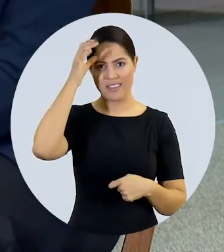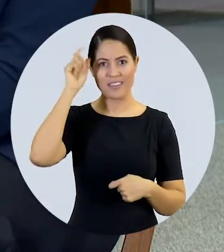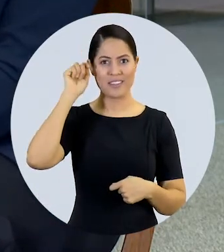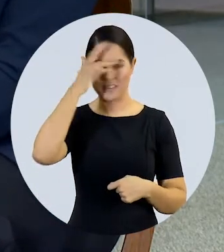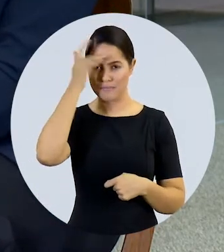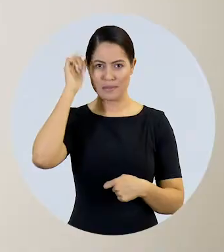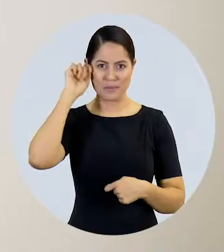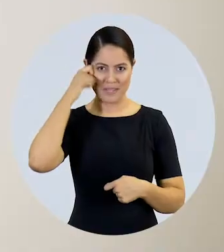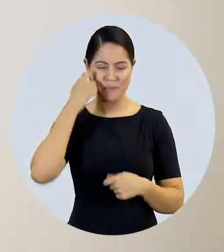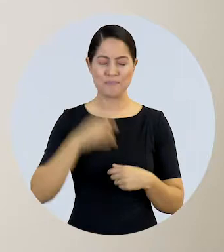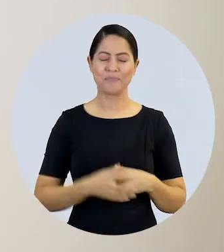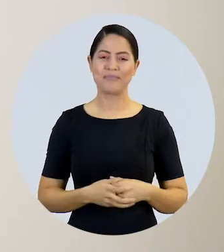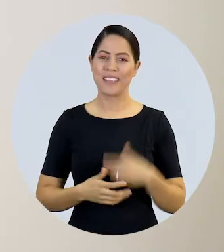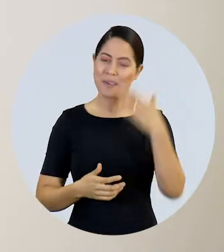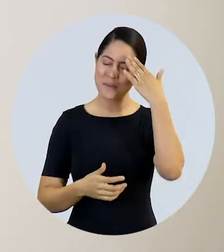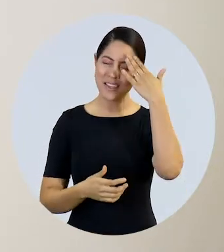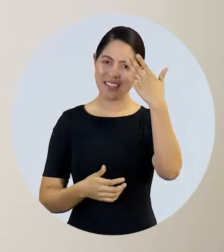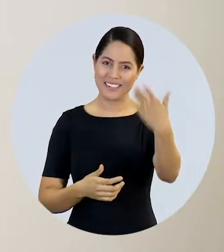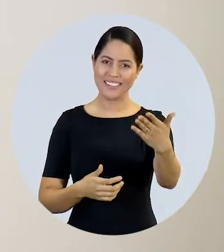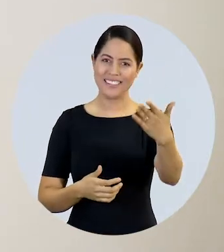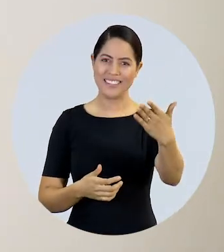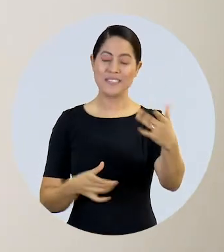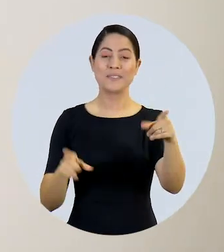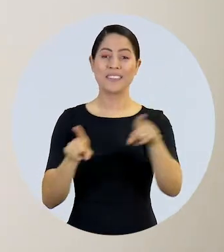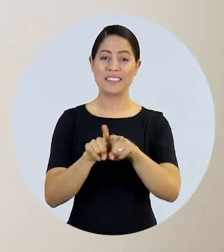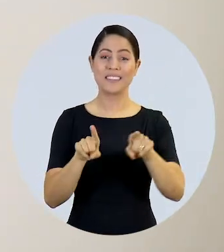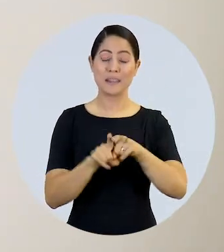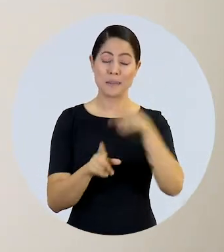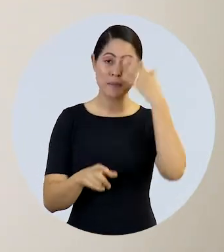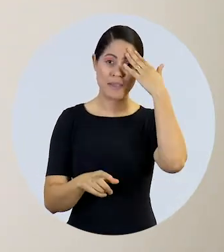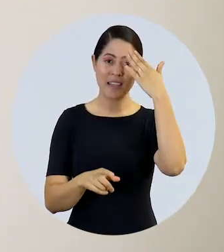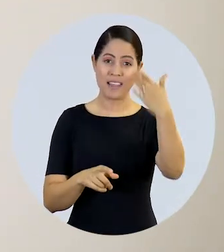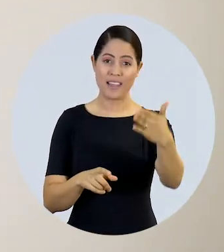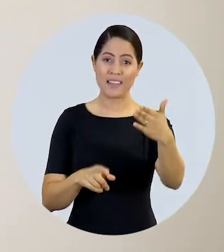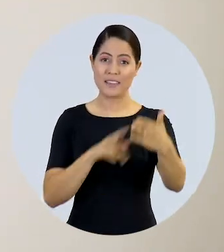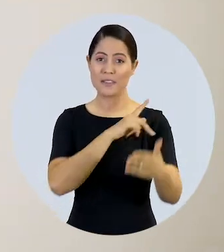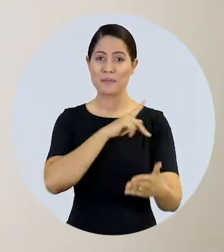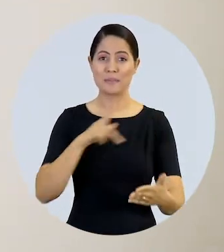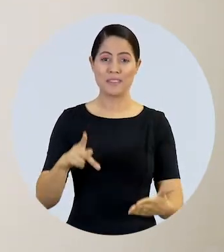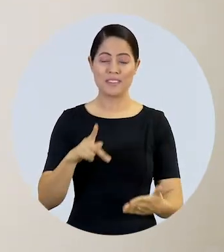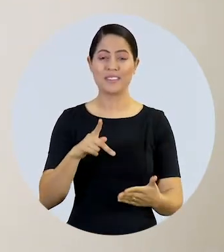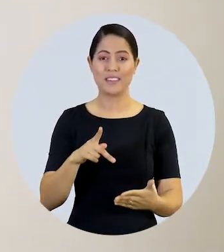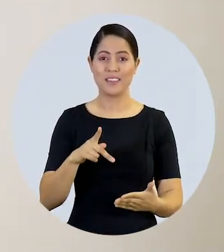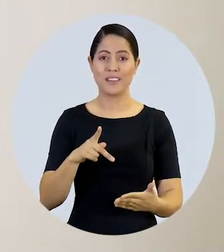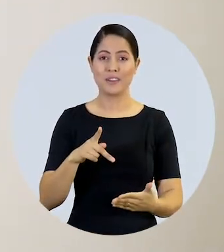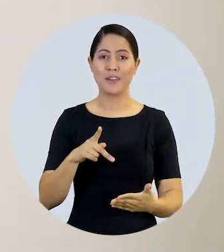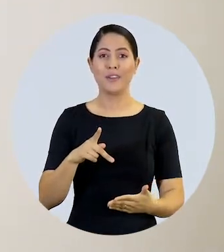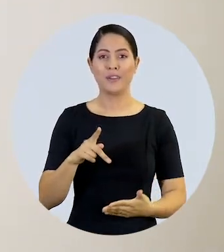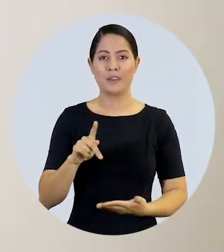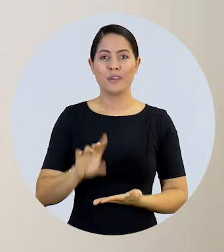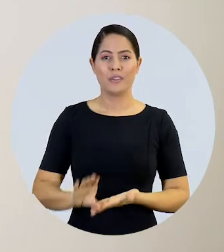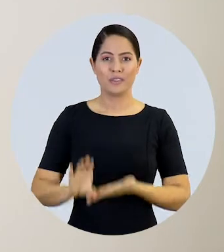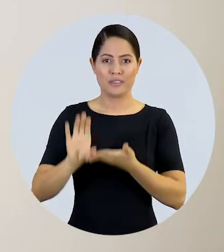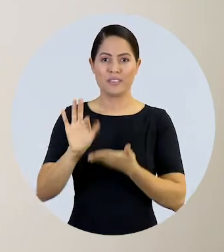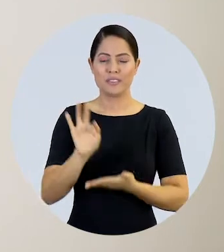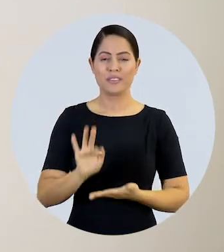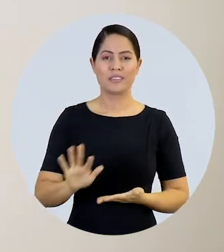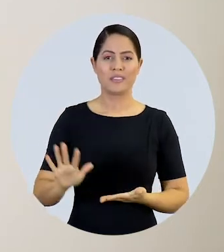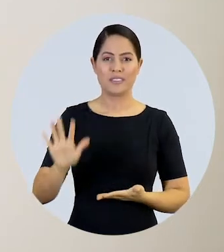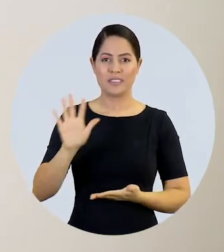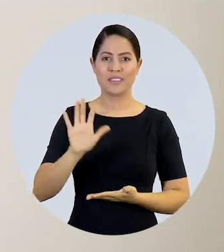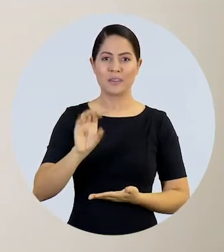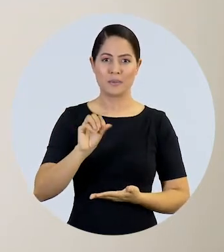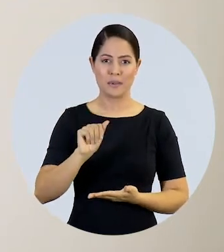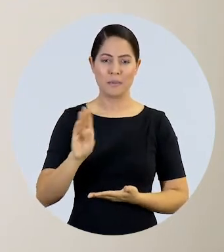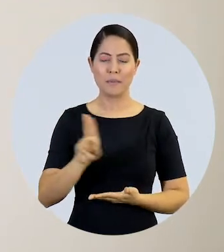quem agradeço e gostaria de agradecer ao presidente do Conselho Federal da Ordem dos Advogados,